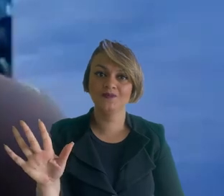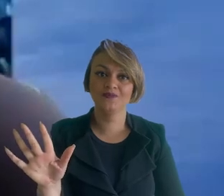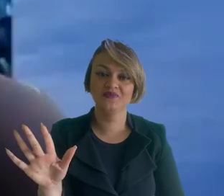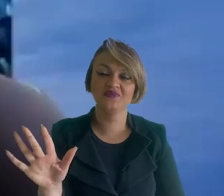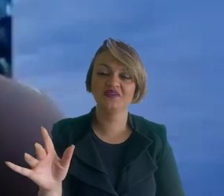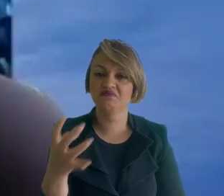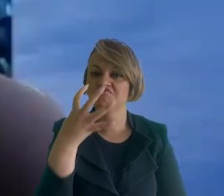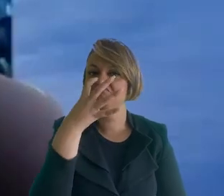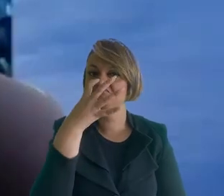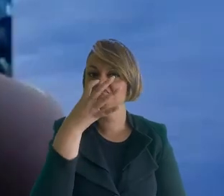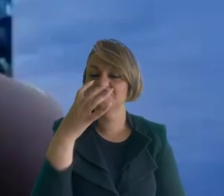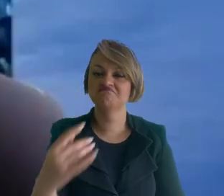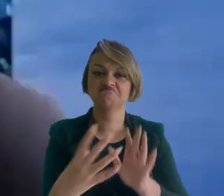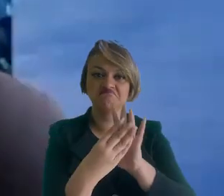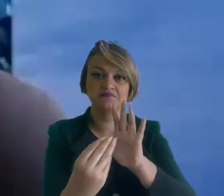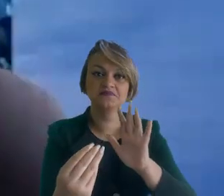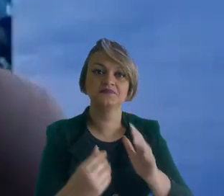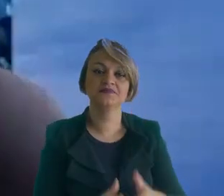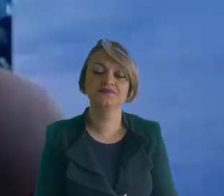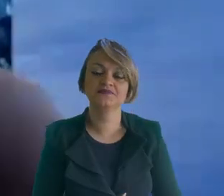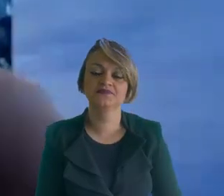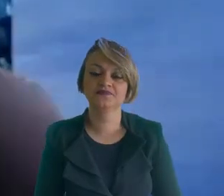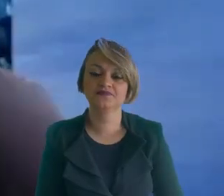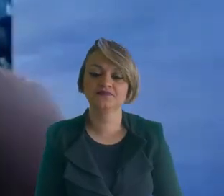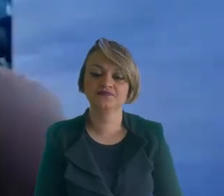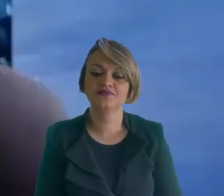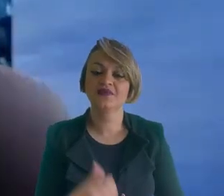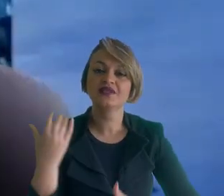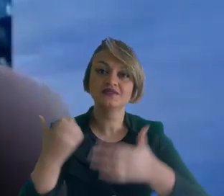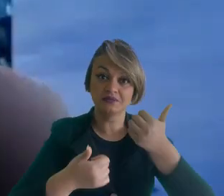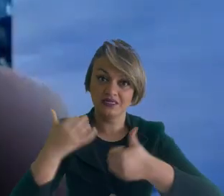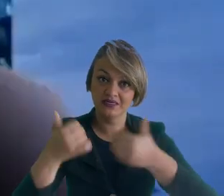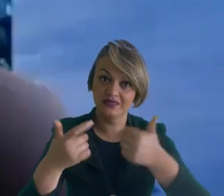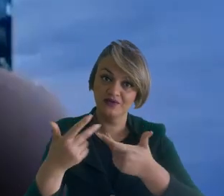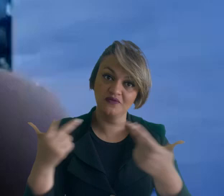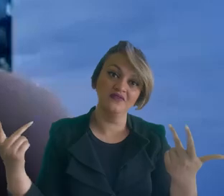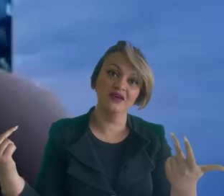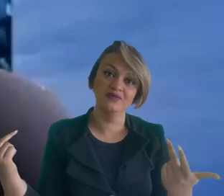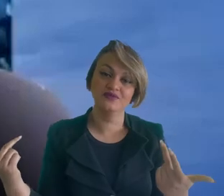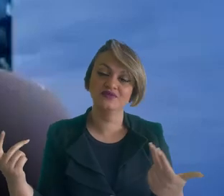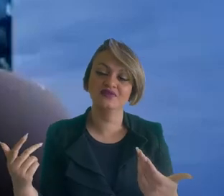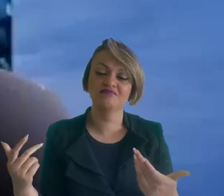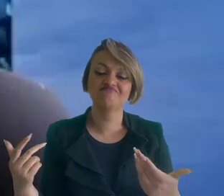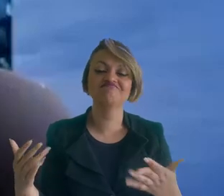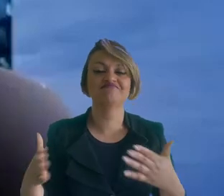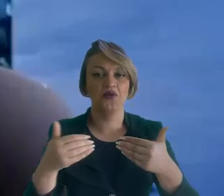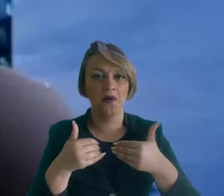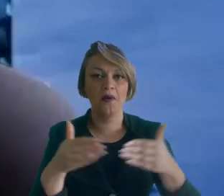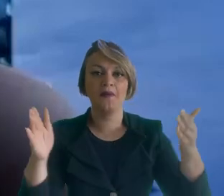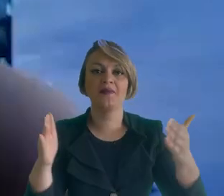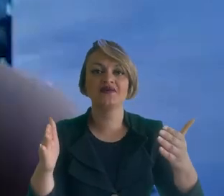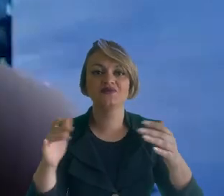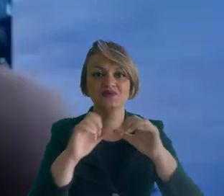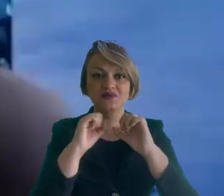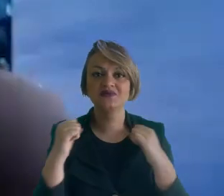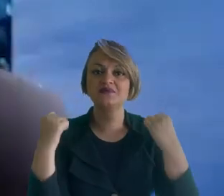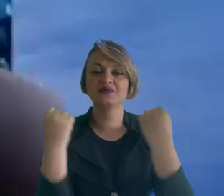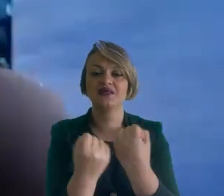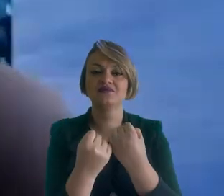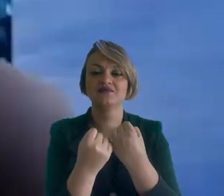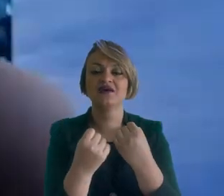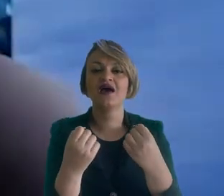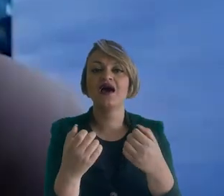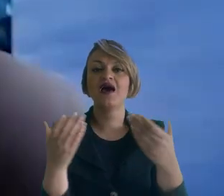que deveria servir de modelo a todos nós com essas Breves palavras eu abro então o seminário